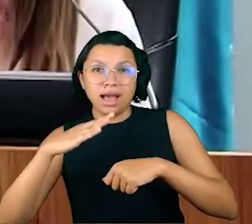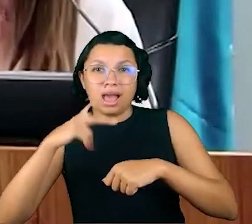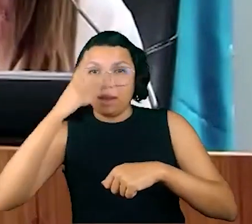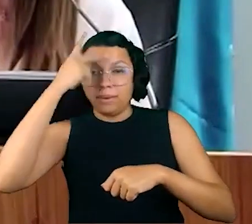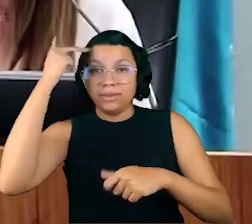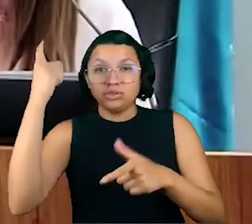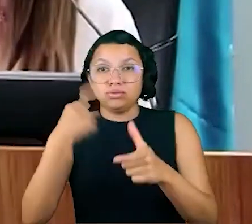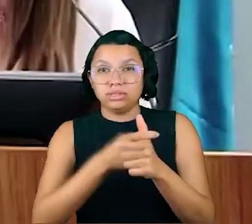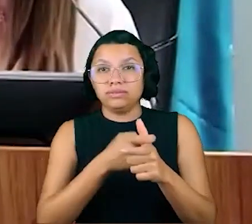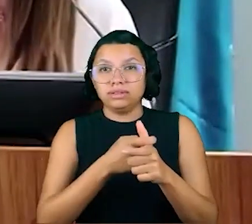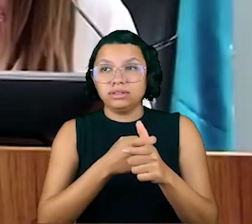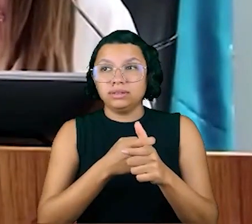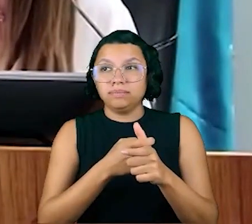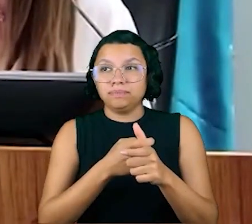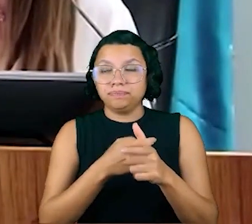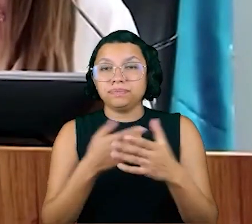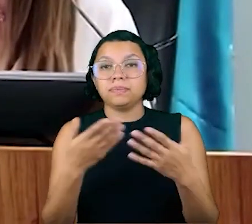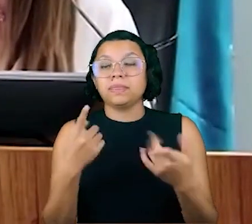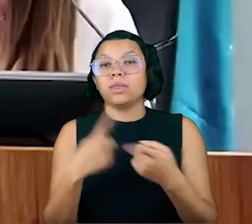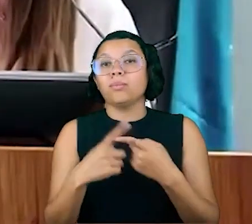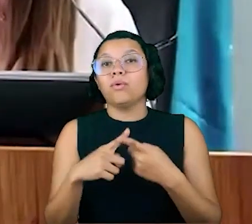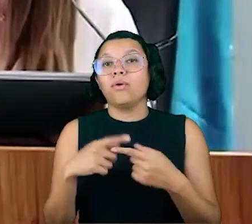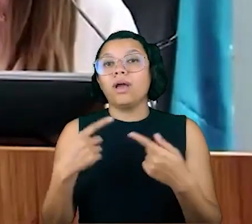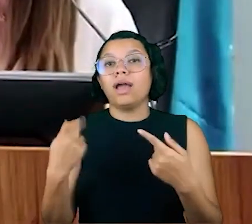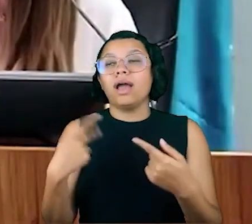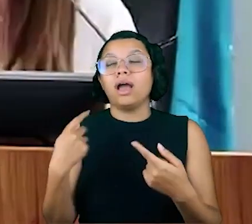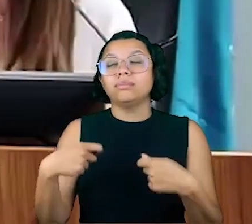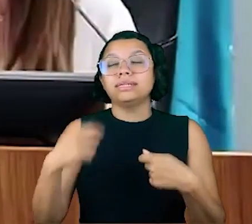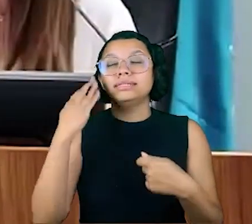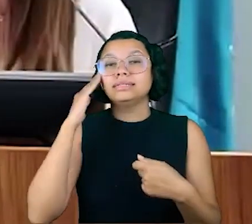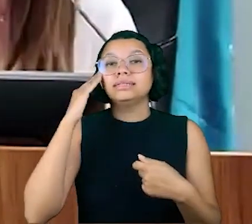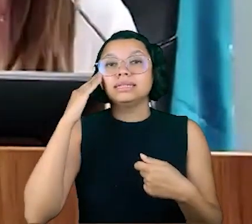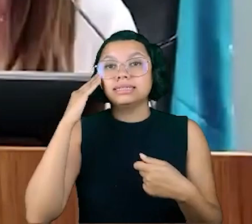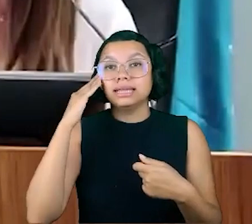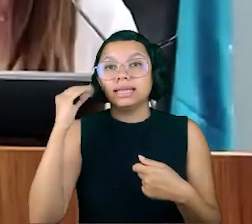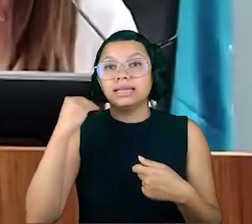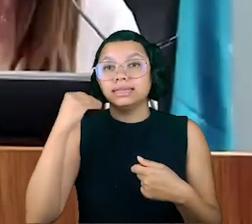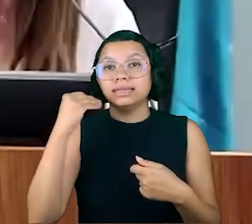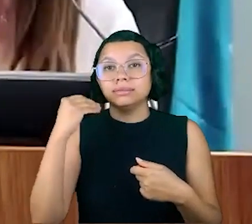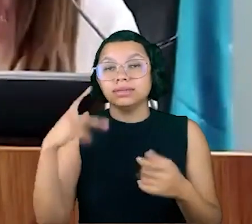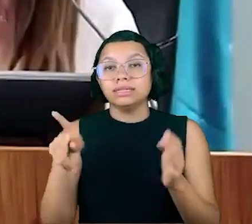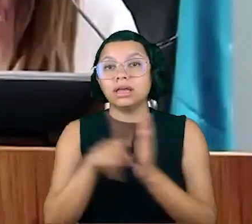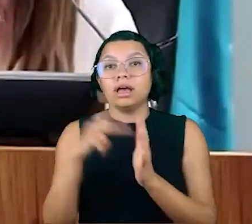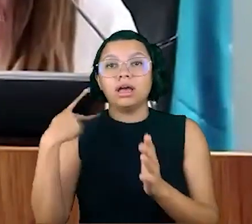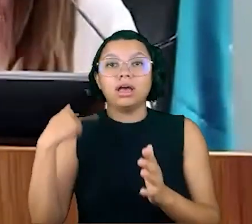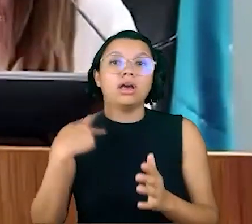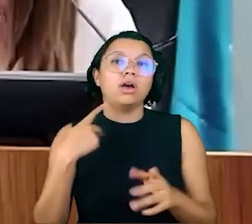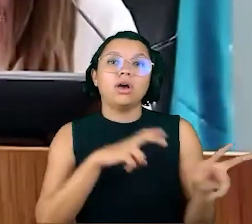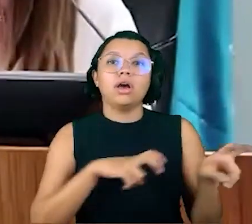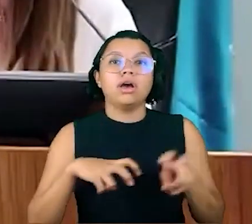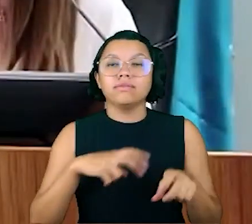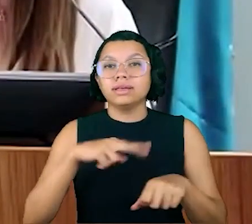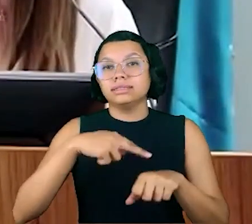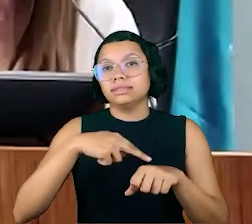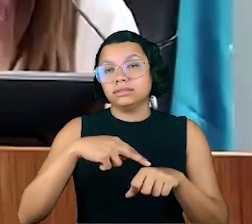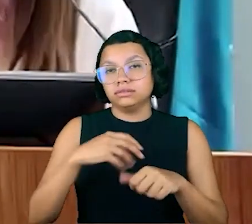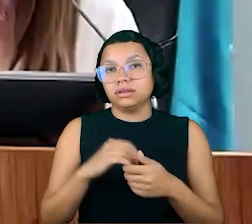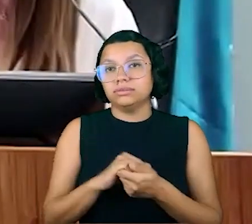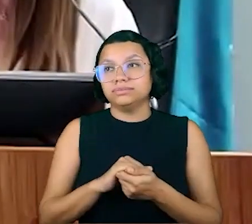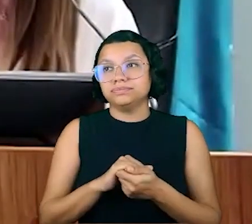porque para o administrado, a gente precisa entender, na experiência da Procuradoria da Fazenda